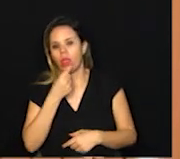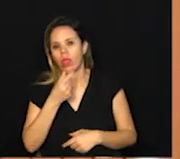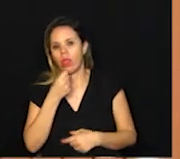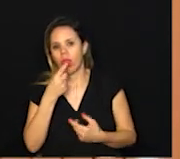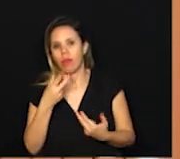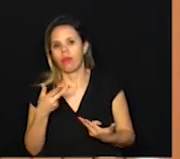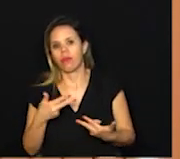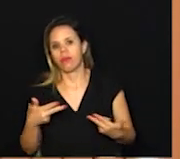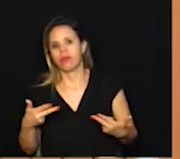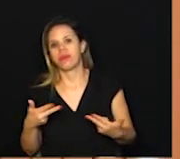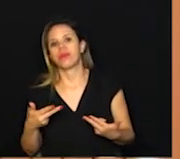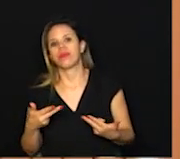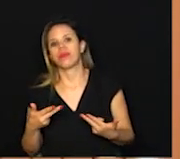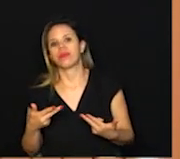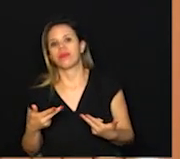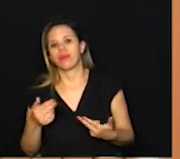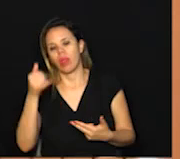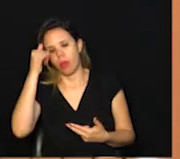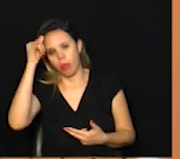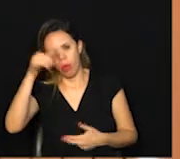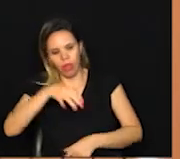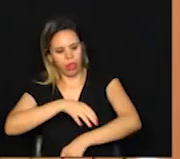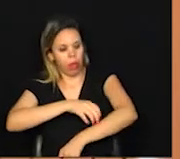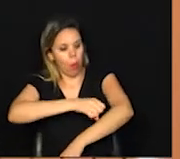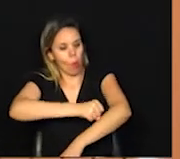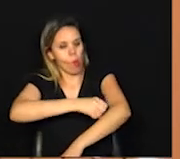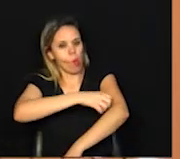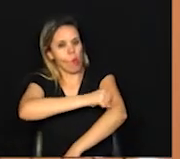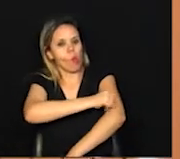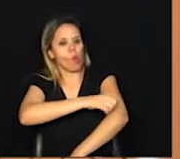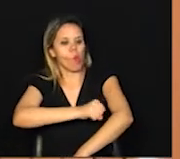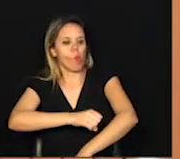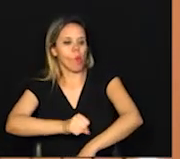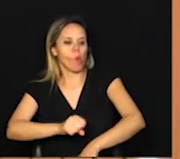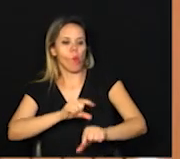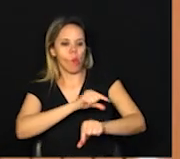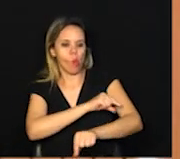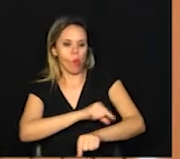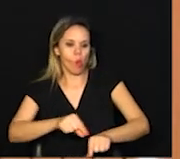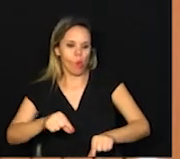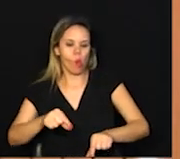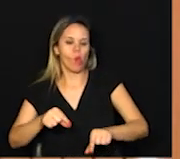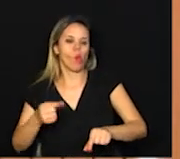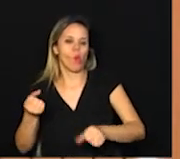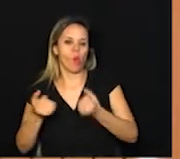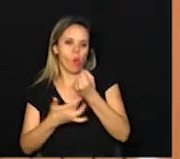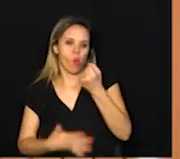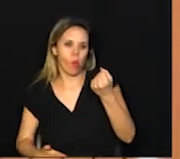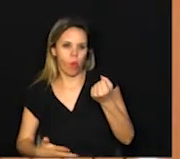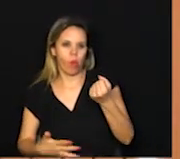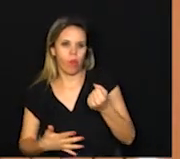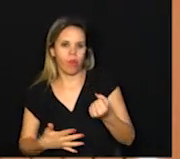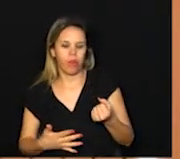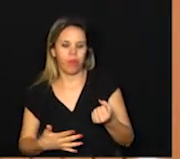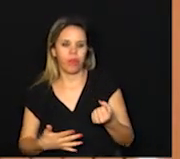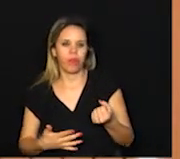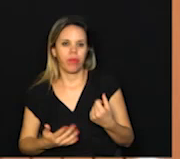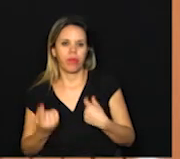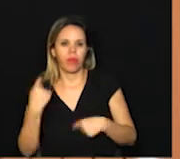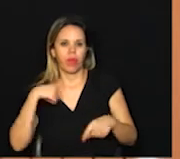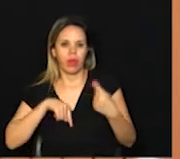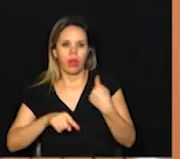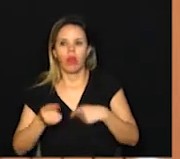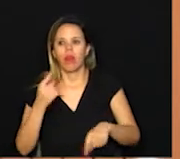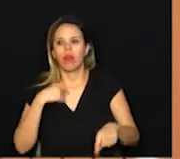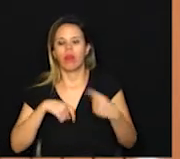de anticoagulantes, então, e posteriormente, os quadros de embolia que poderiam levar à morte